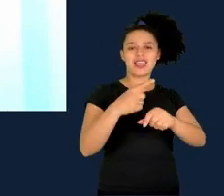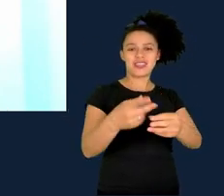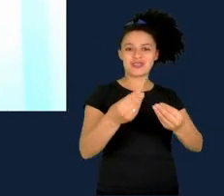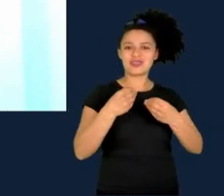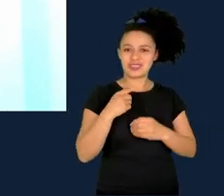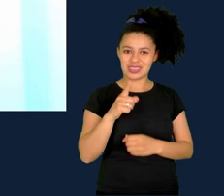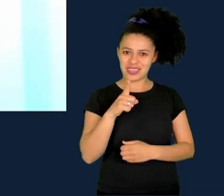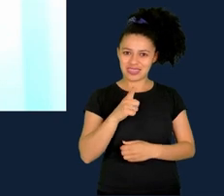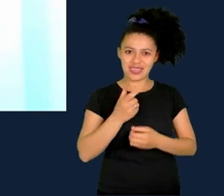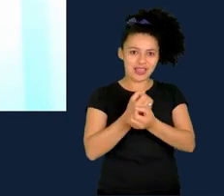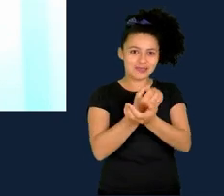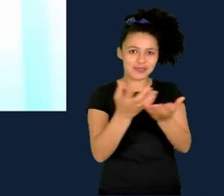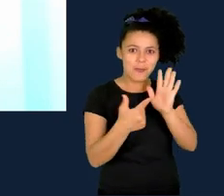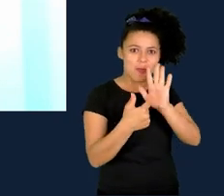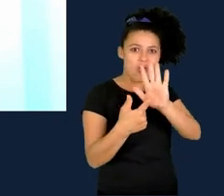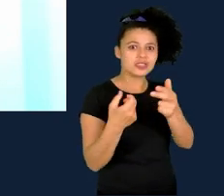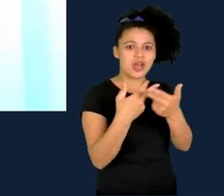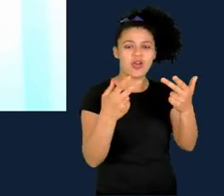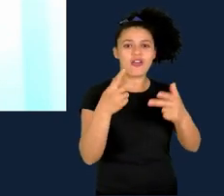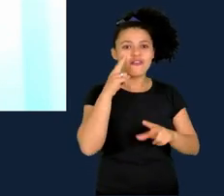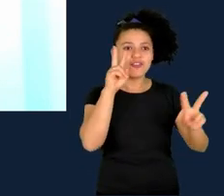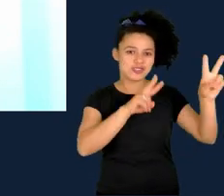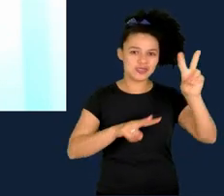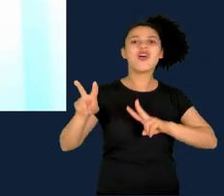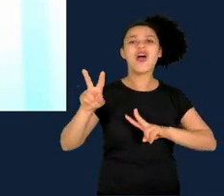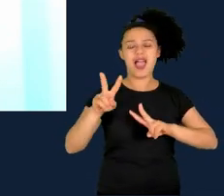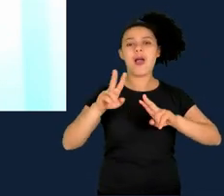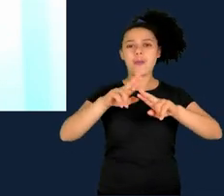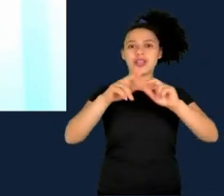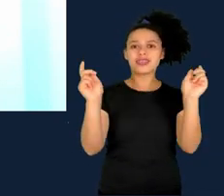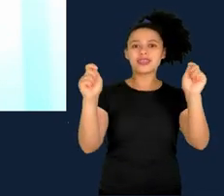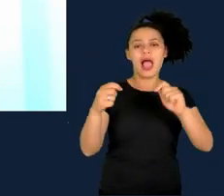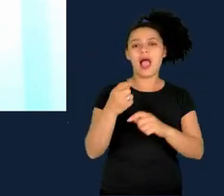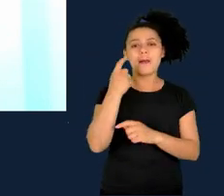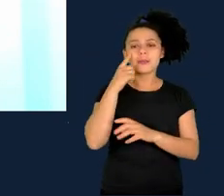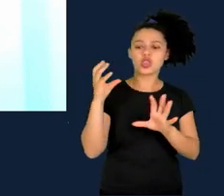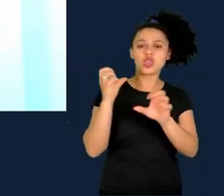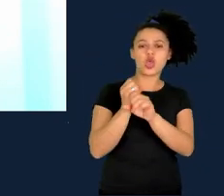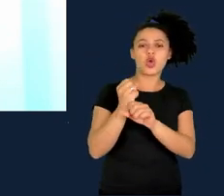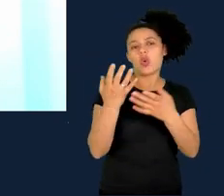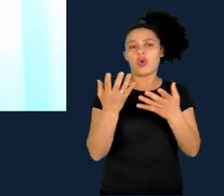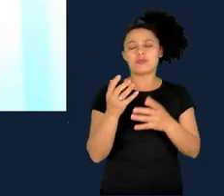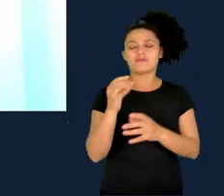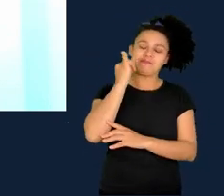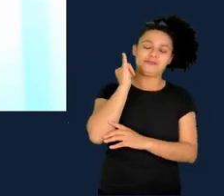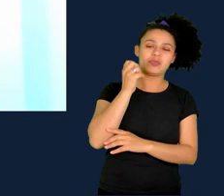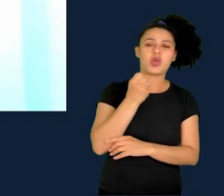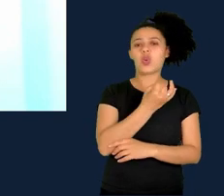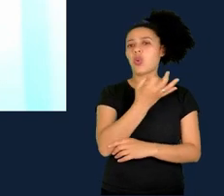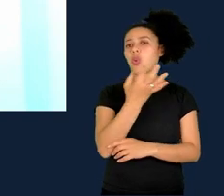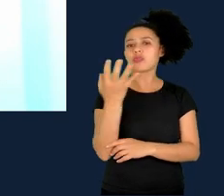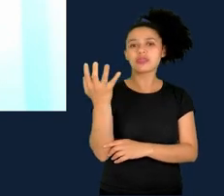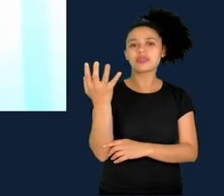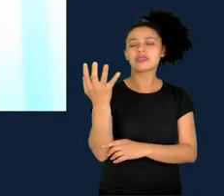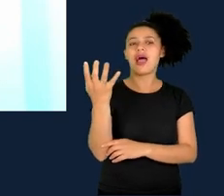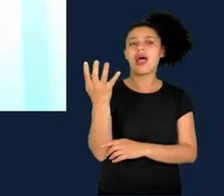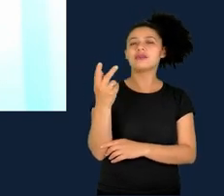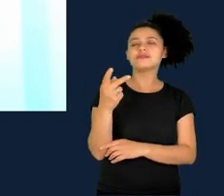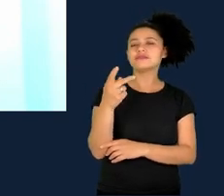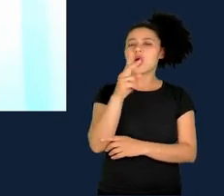Temos metáforas visuais, então é muito possível contar uma história que comova as pessoas